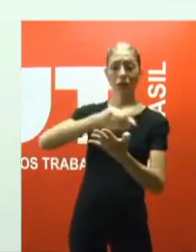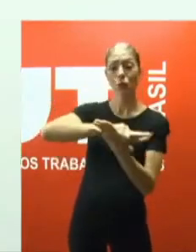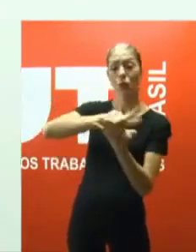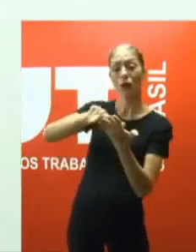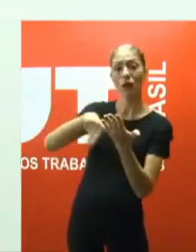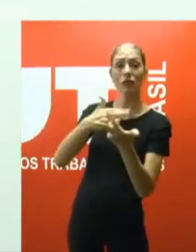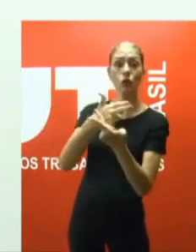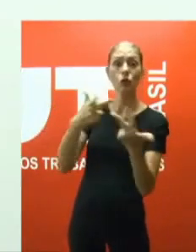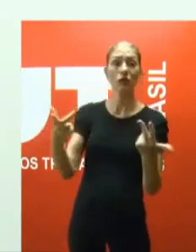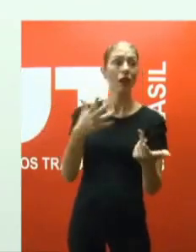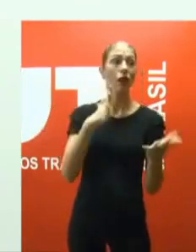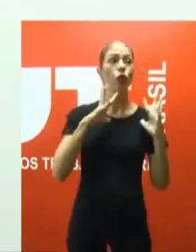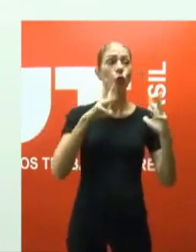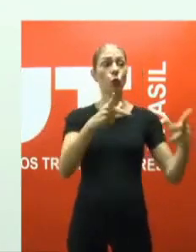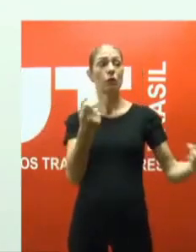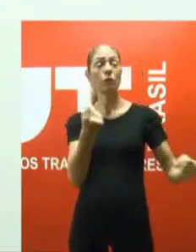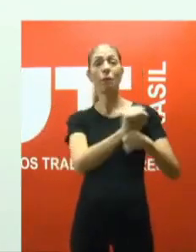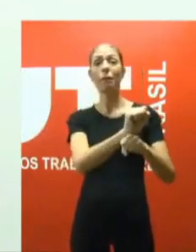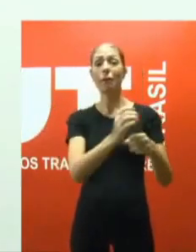que está tudo paralisado.